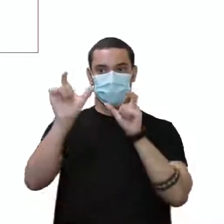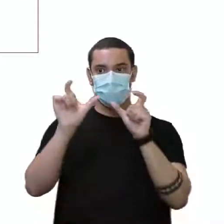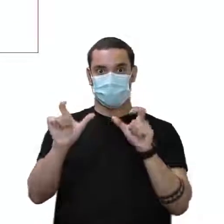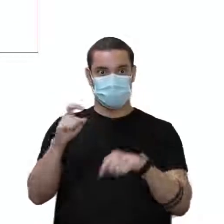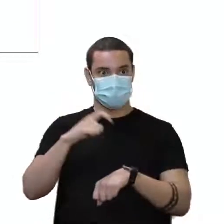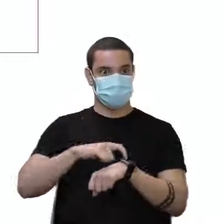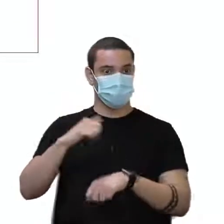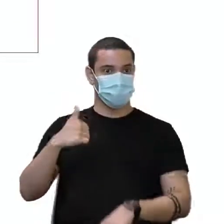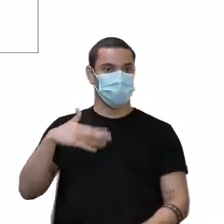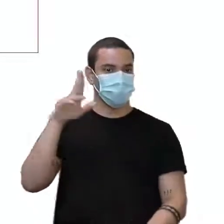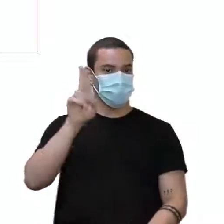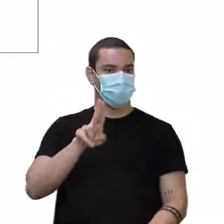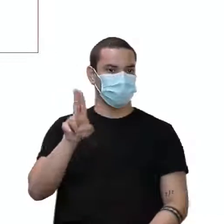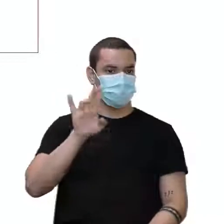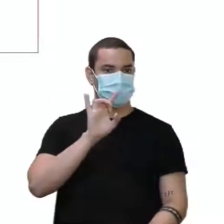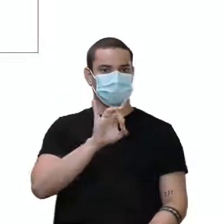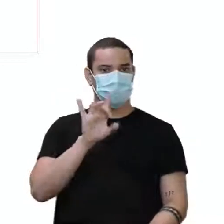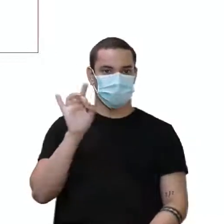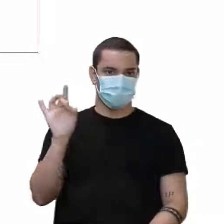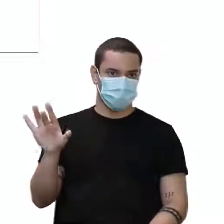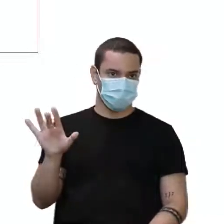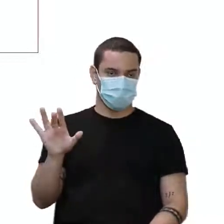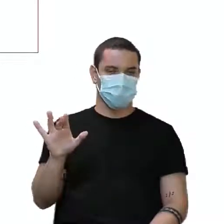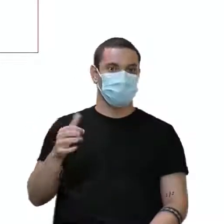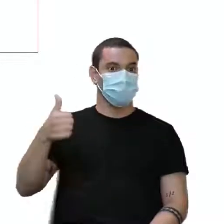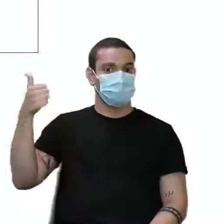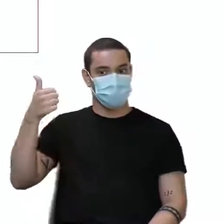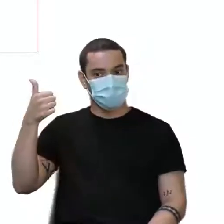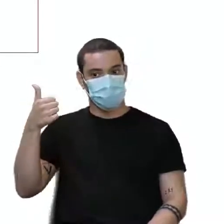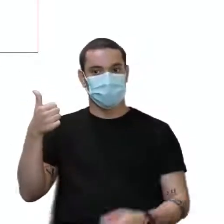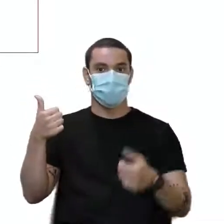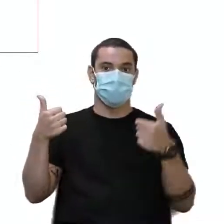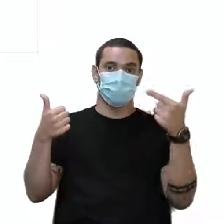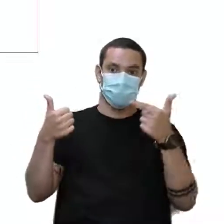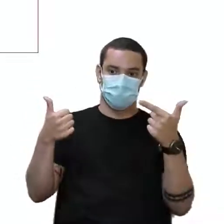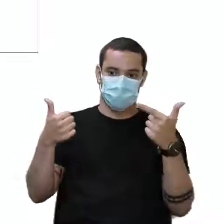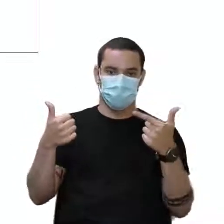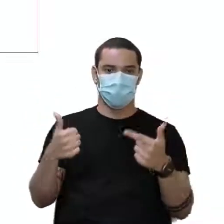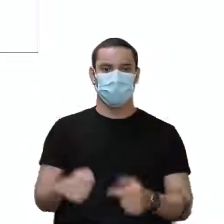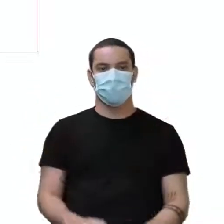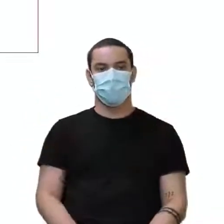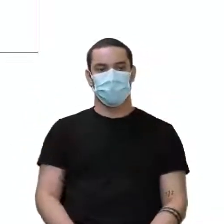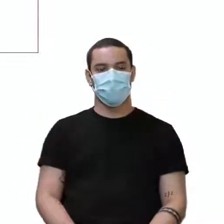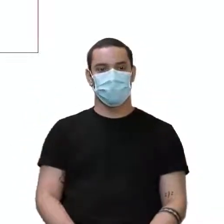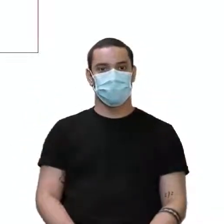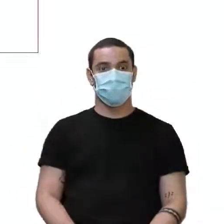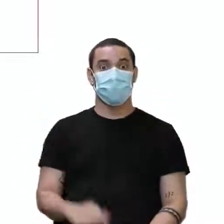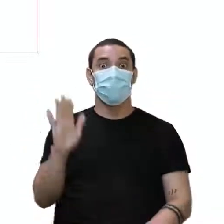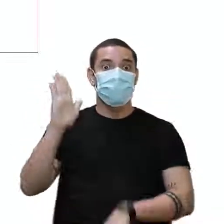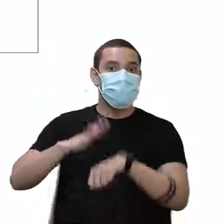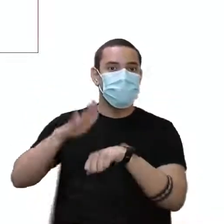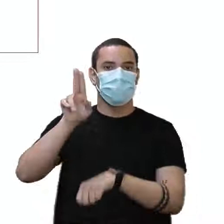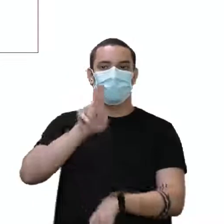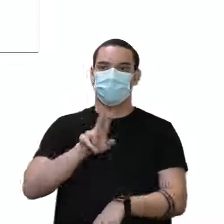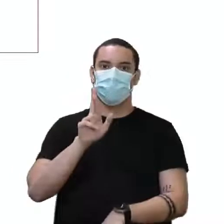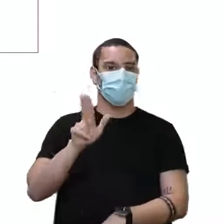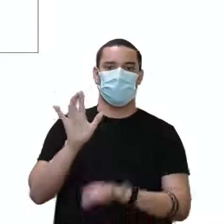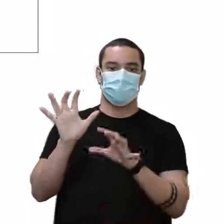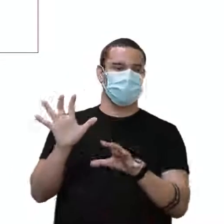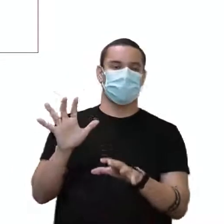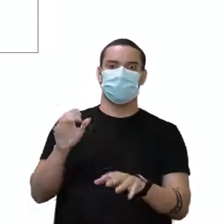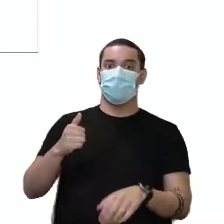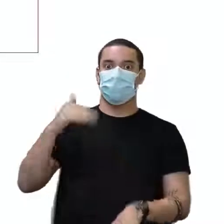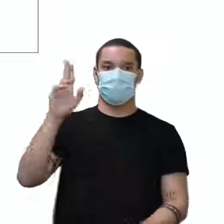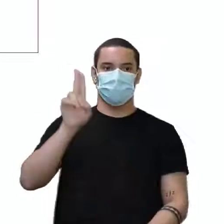mais usadas com cada um. Simple past, aqui temos as mais usadas com simple past, não são as únicas. Past, quando eu